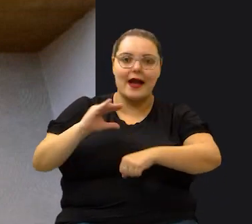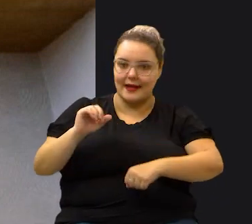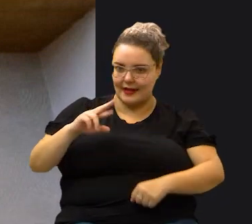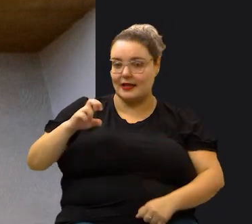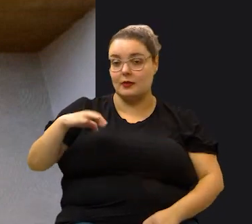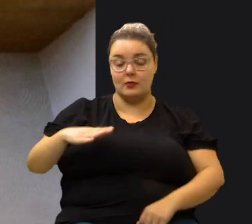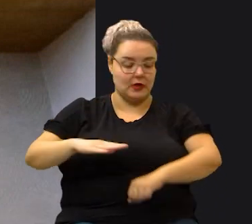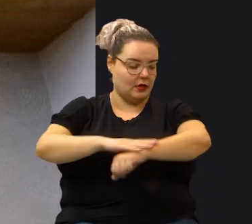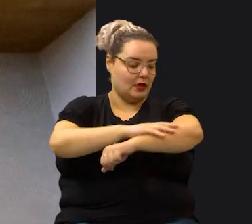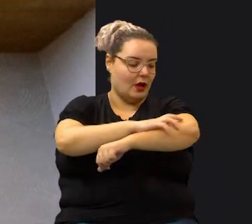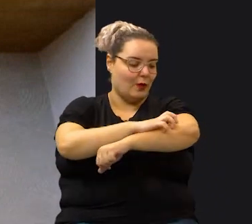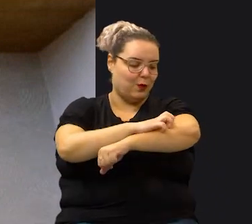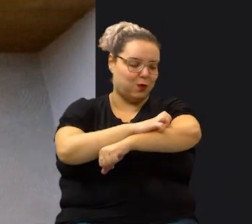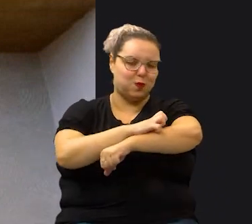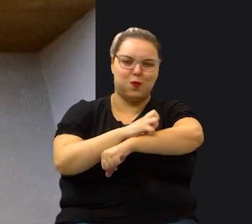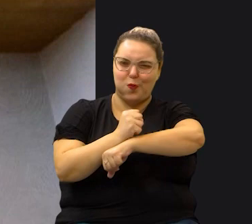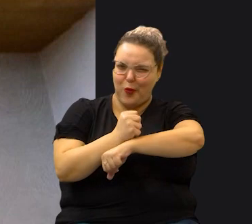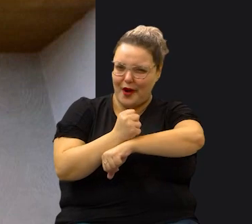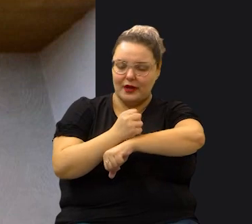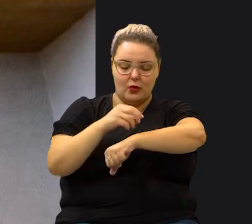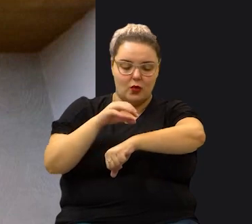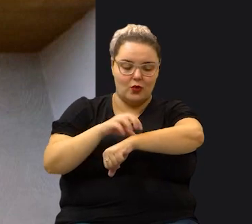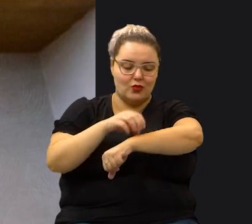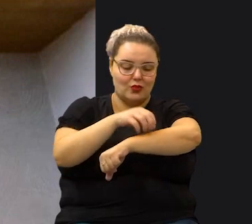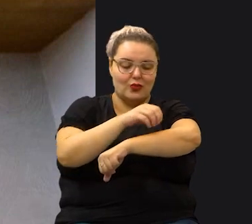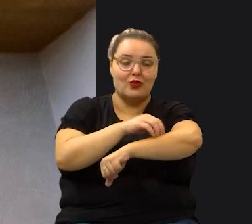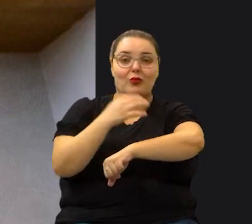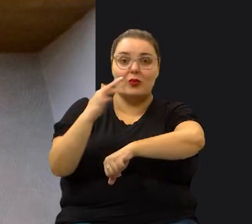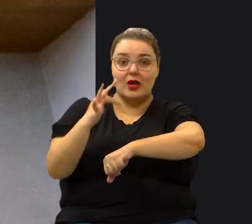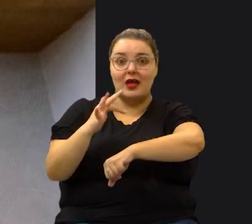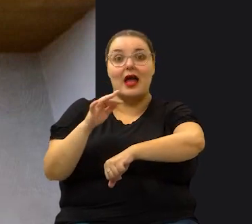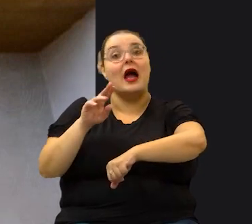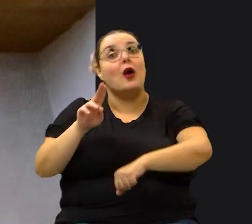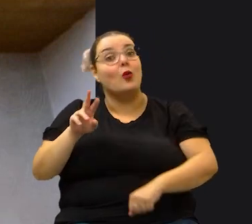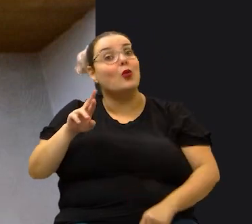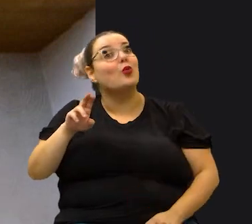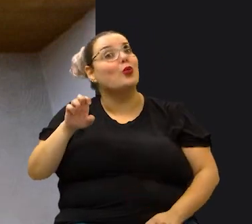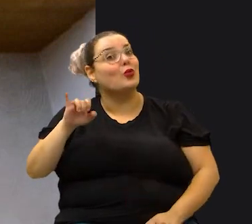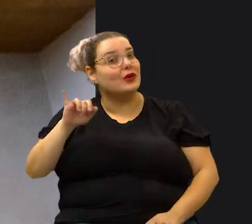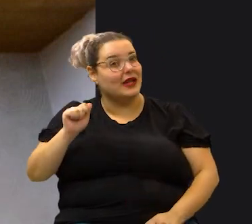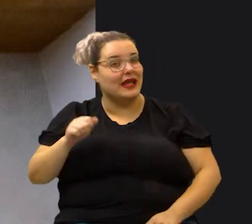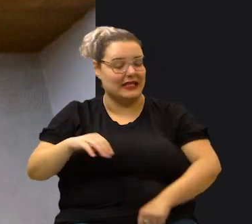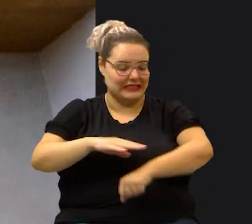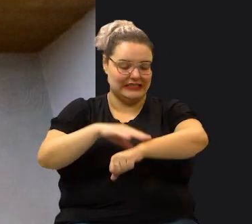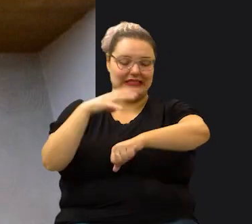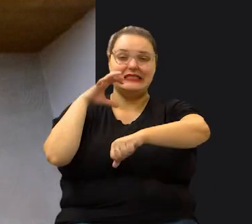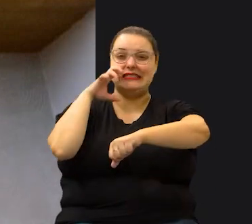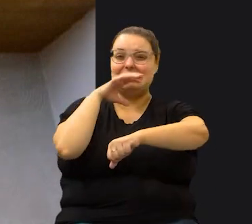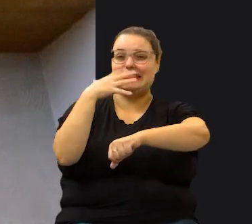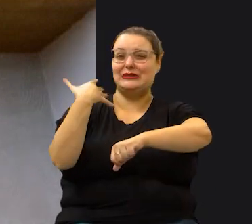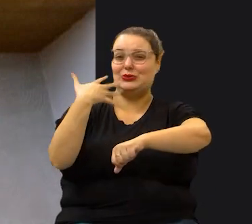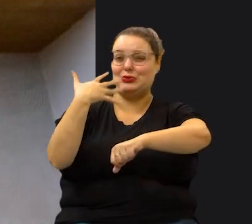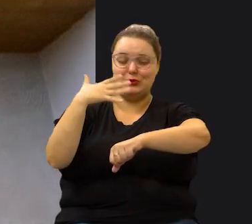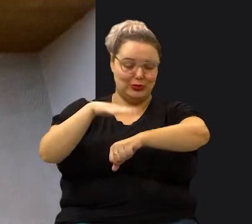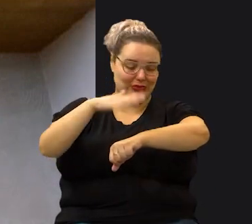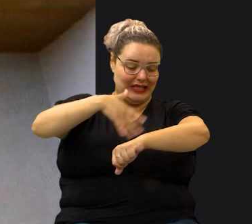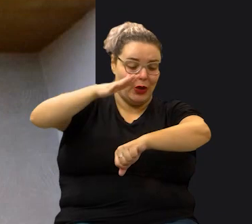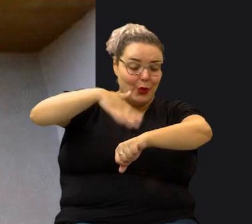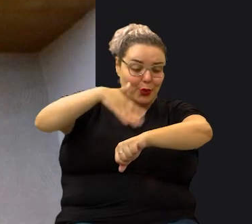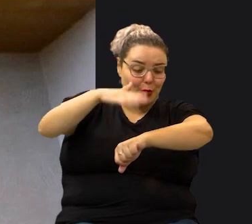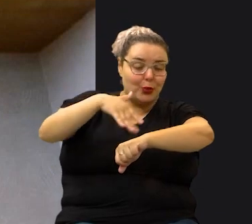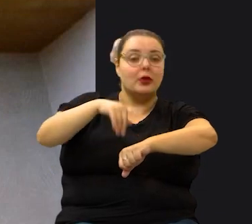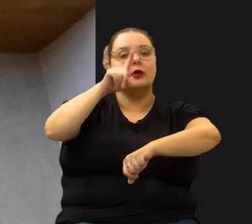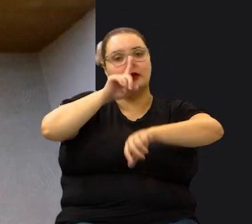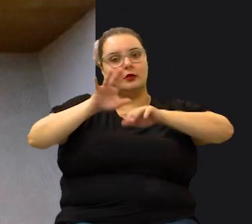vezes que está ressecada demais ou com feridas, muitas vezes ela pode provocar ardência e dificultar muitas vezes o uso, então